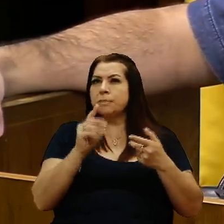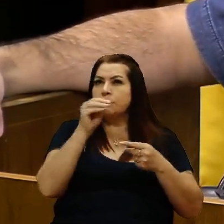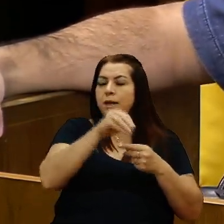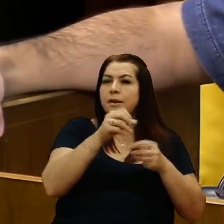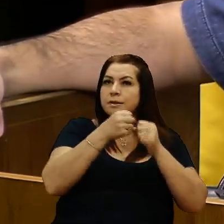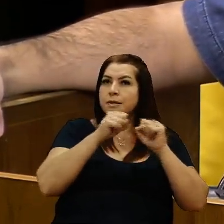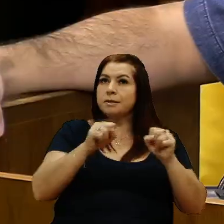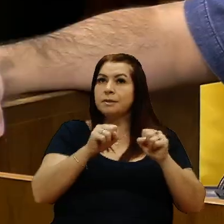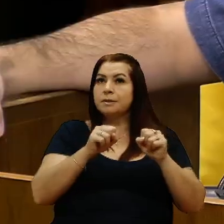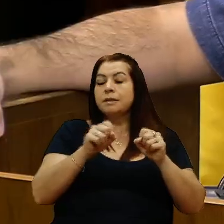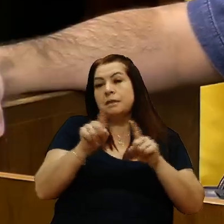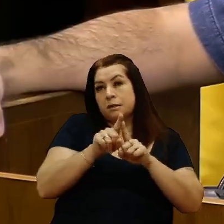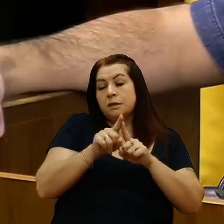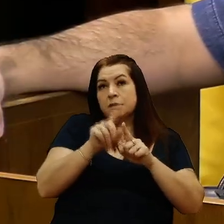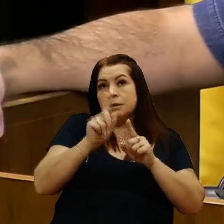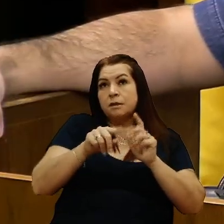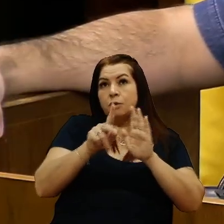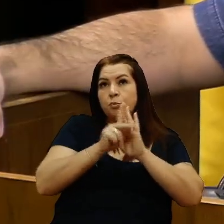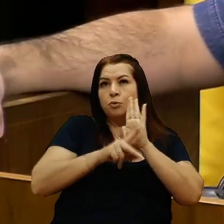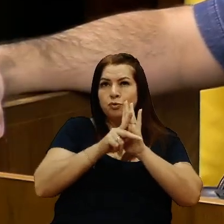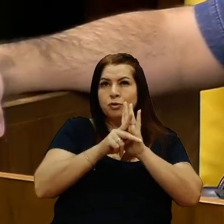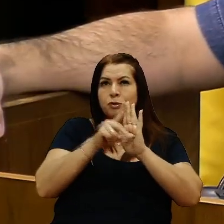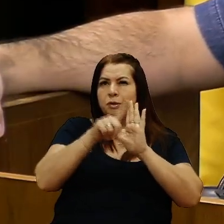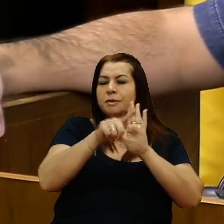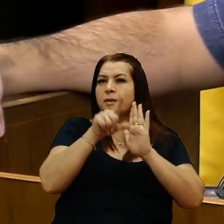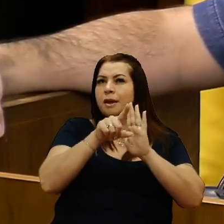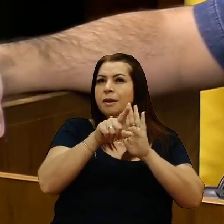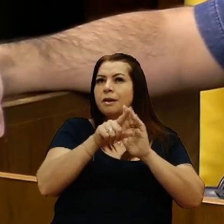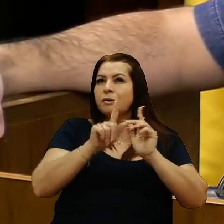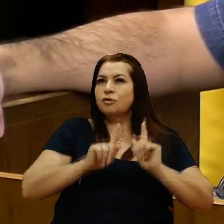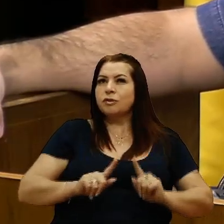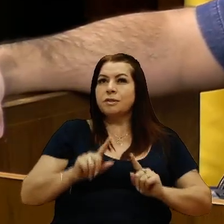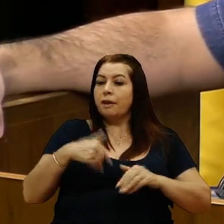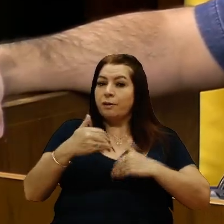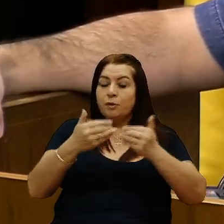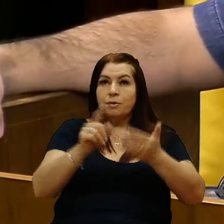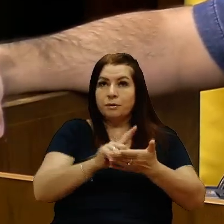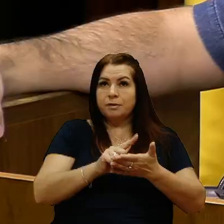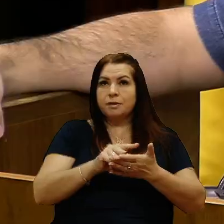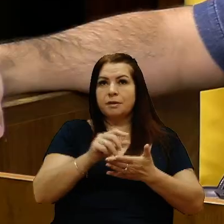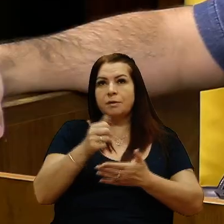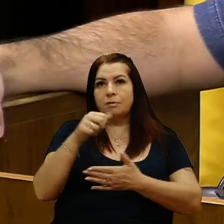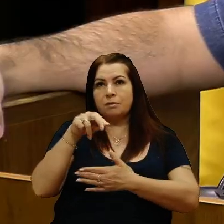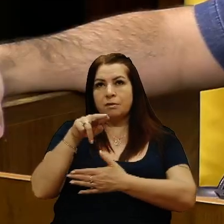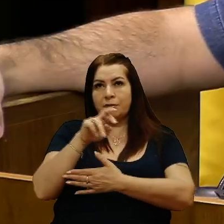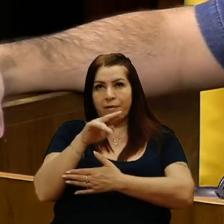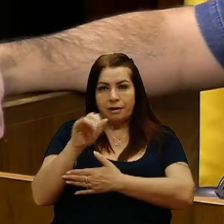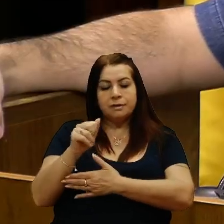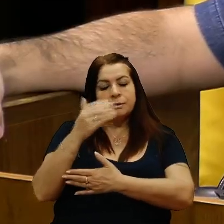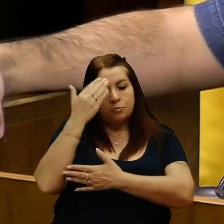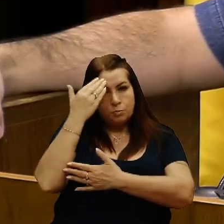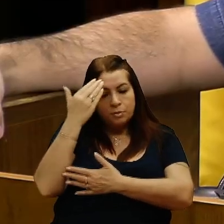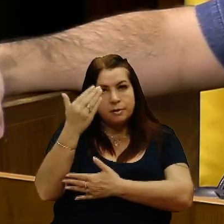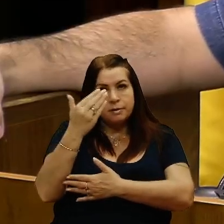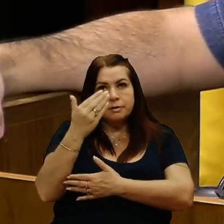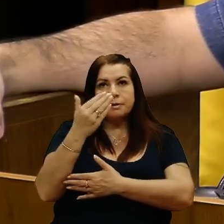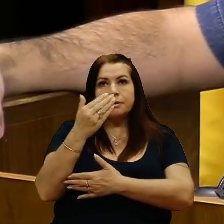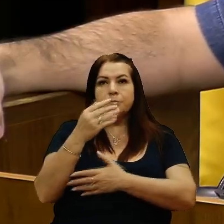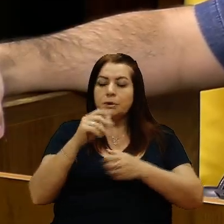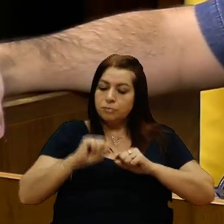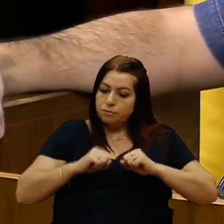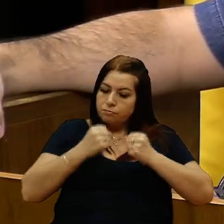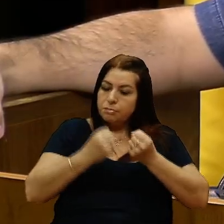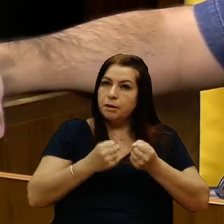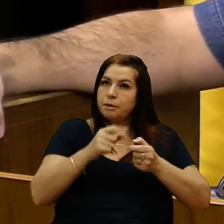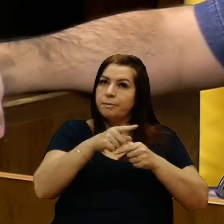um projeto que estava lá, estava sendo gestado, mas não andava. Então, Andressa, muito obrigado, né, pela tua dedicação, por esse